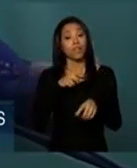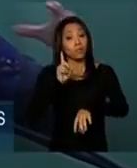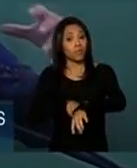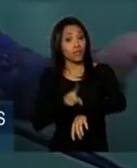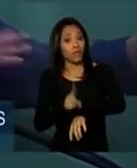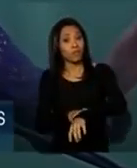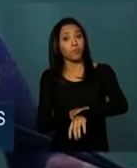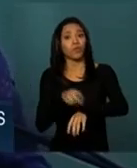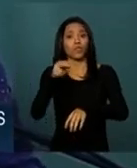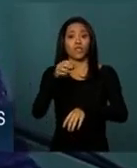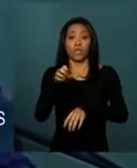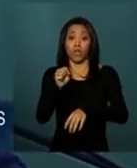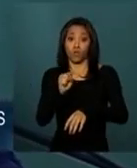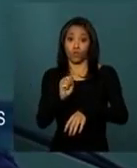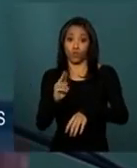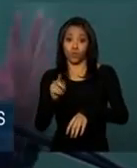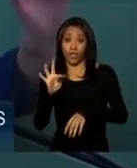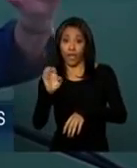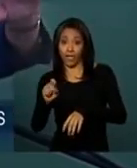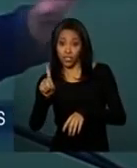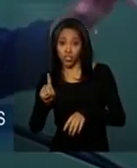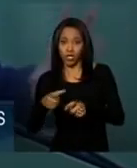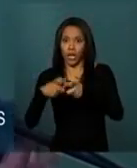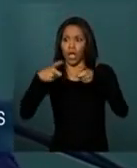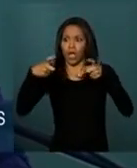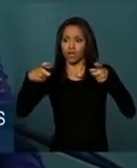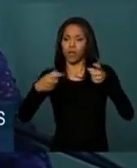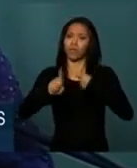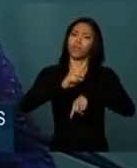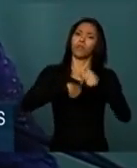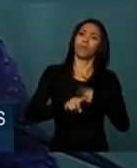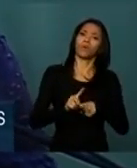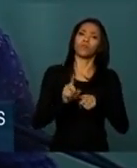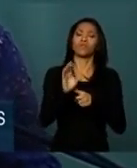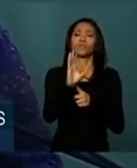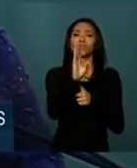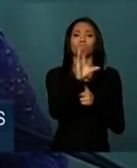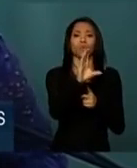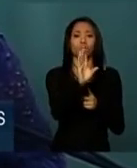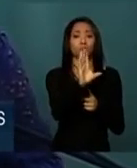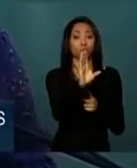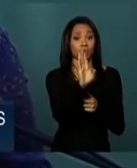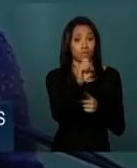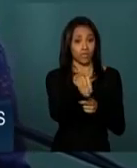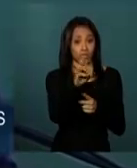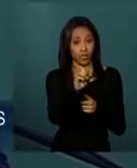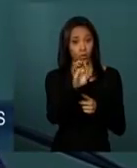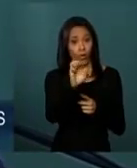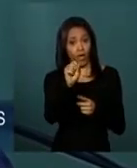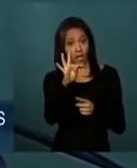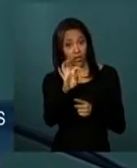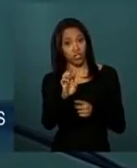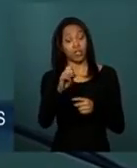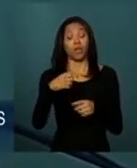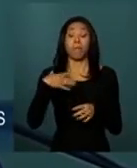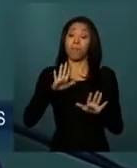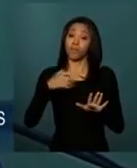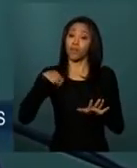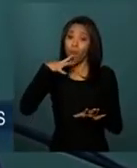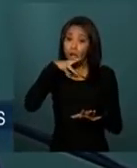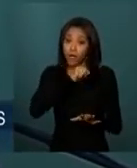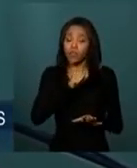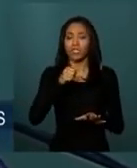cresce o Sudeste e o Sul, outro período cresce o Centro-Oeste. Pois eu acho que a região que